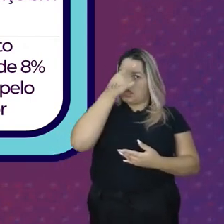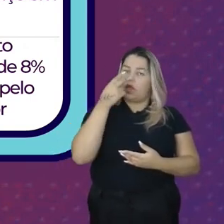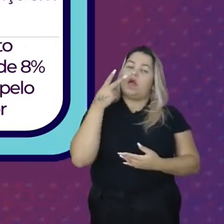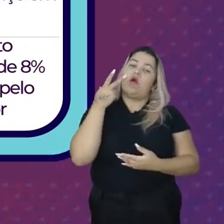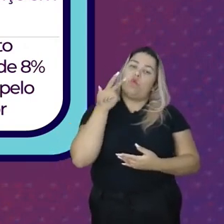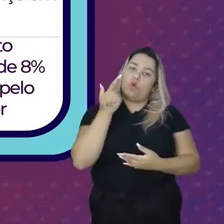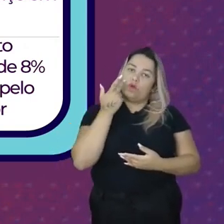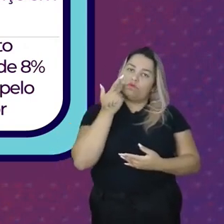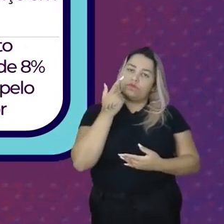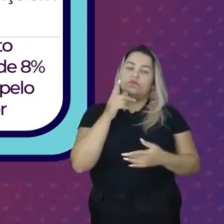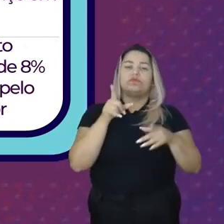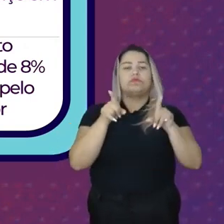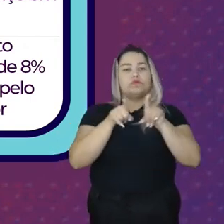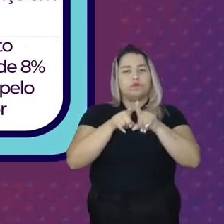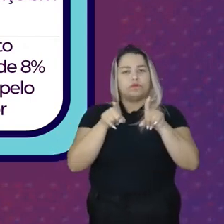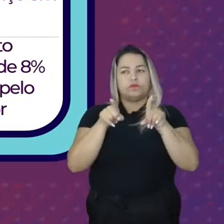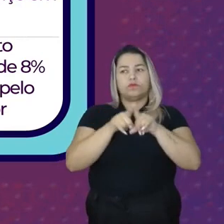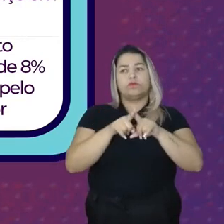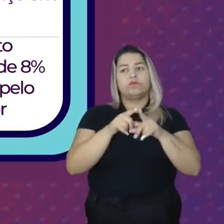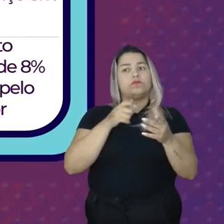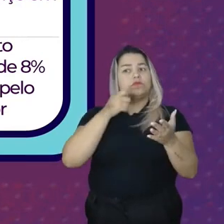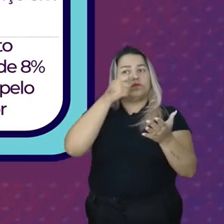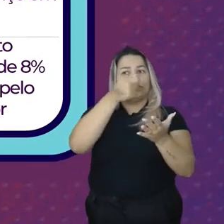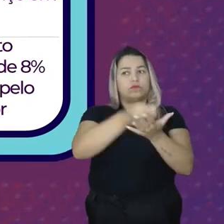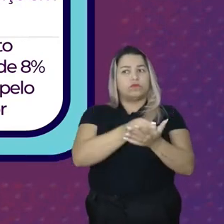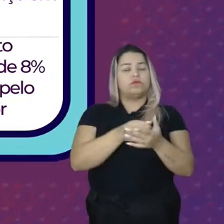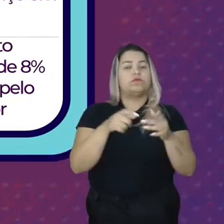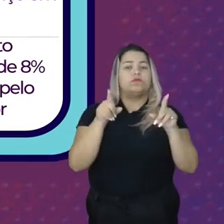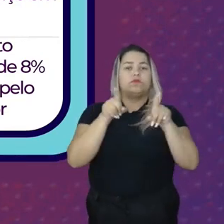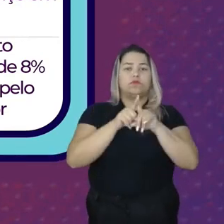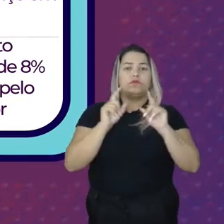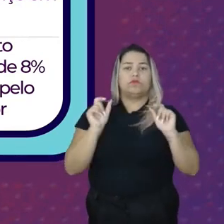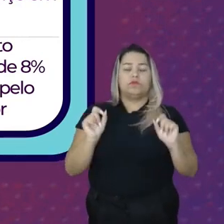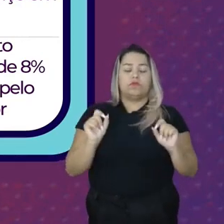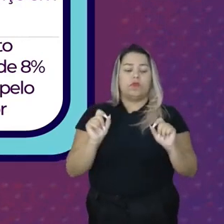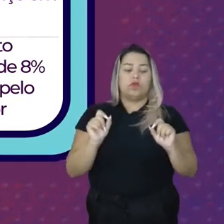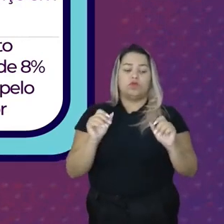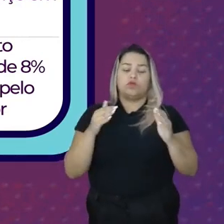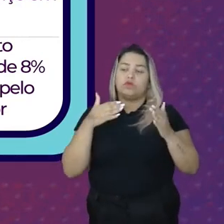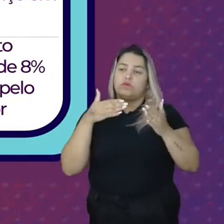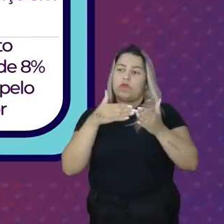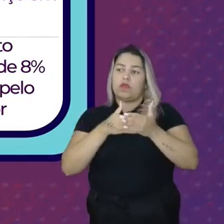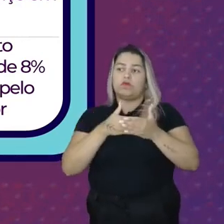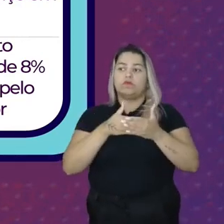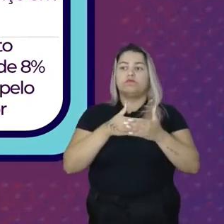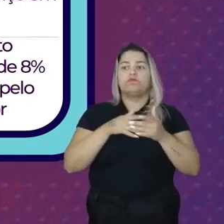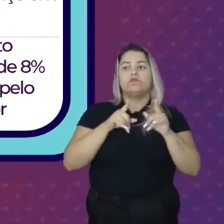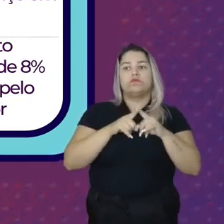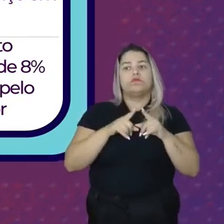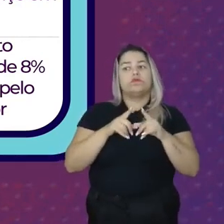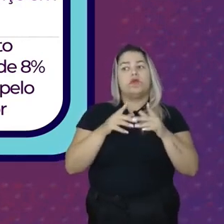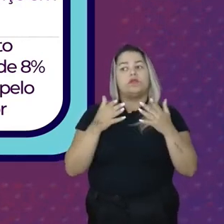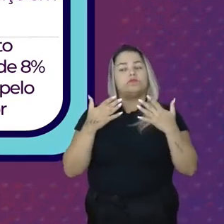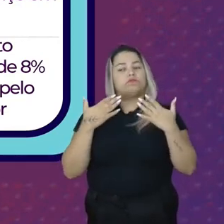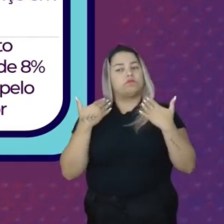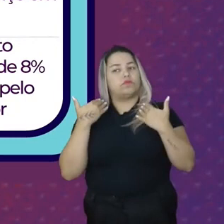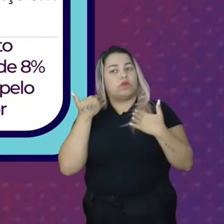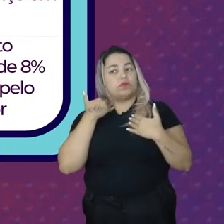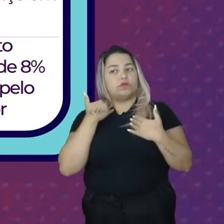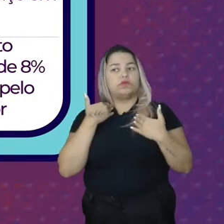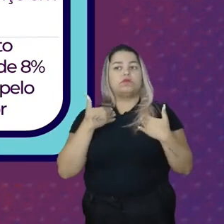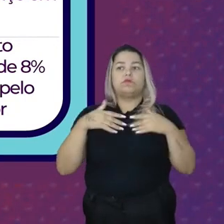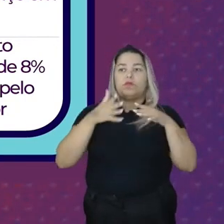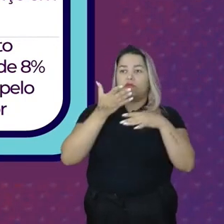normal, estabeleceu a obrigatoriedade de intervalo para repouso ou